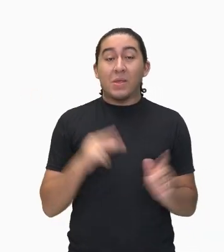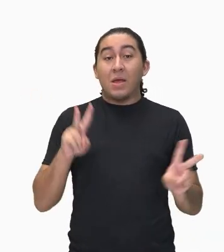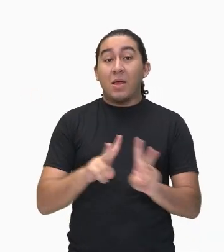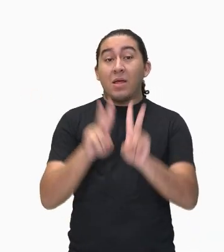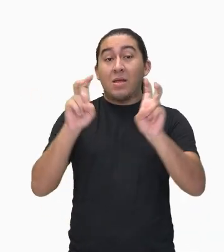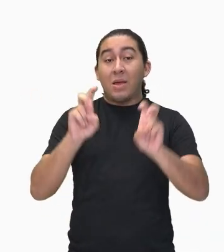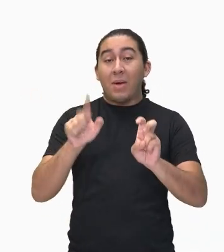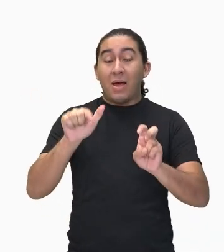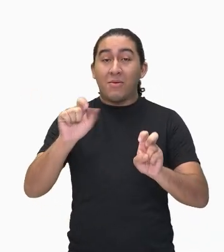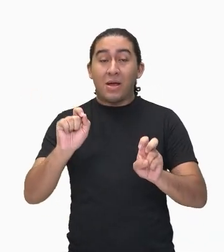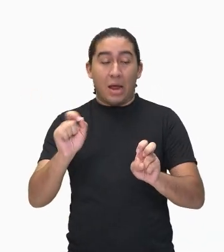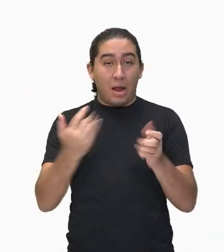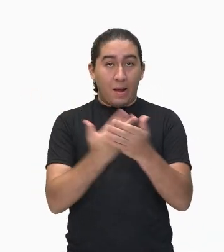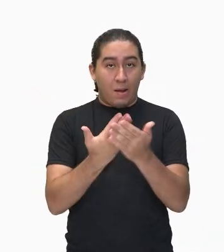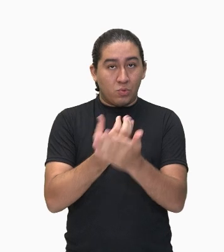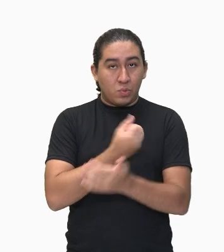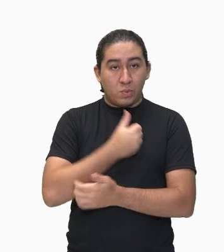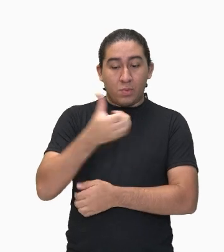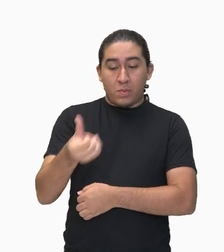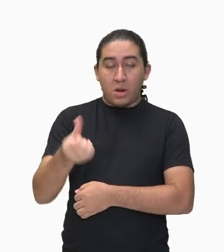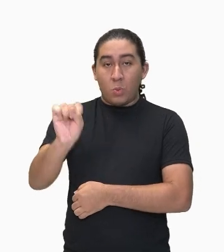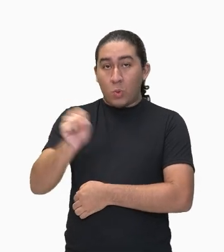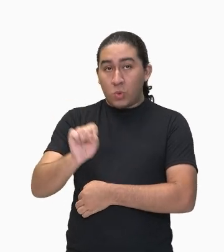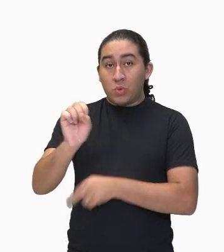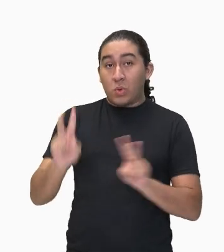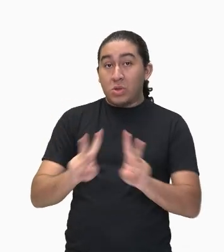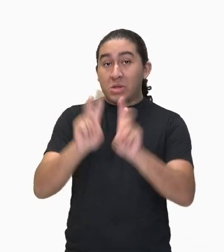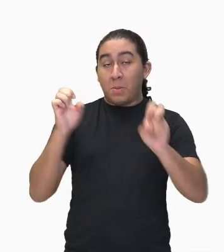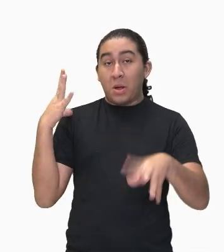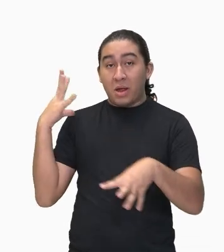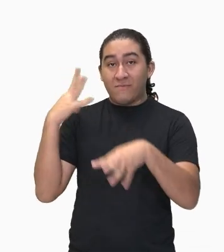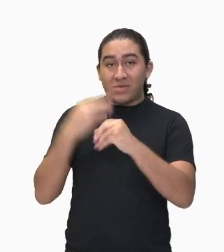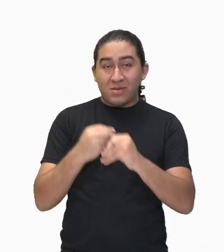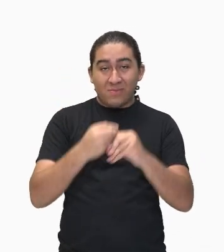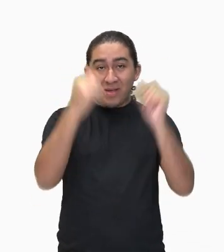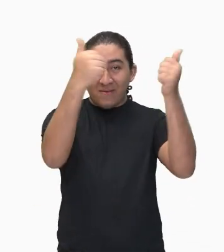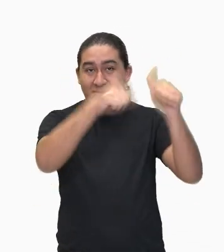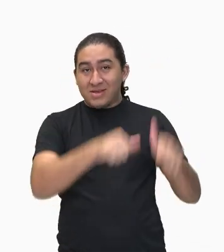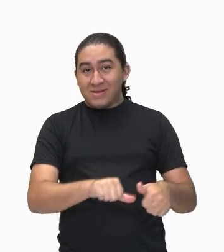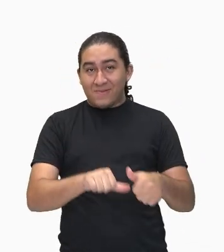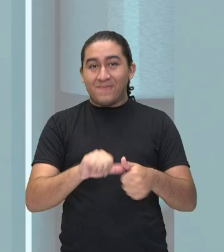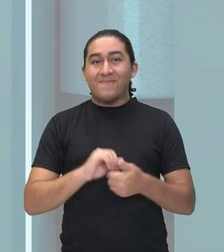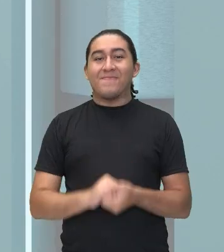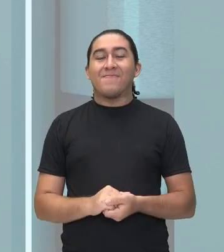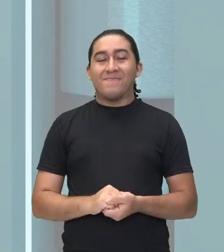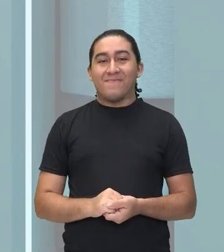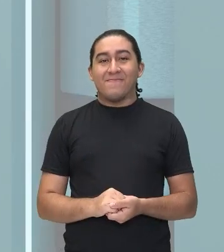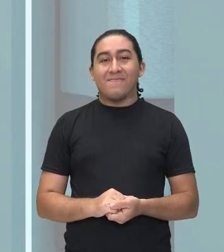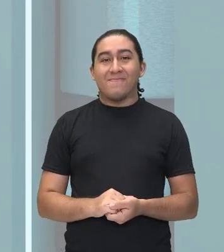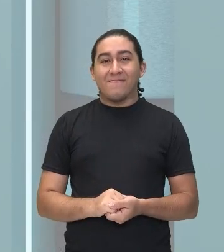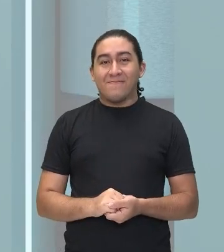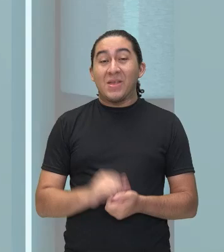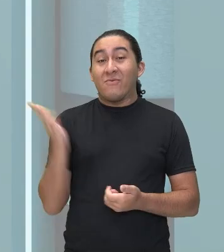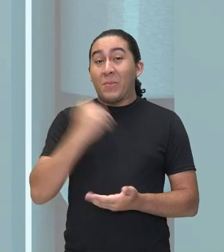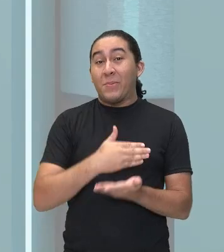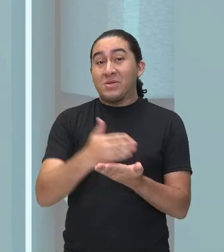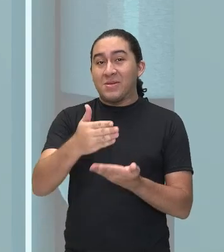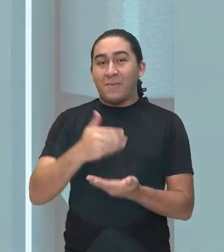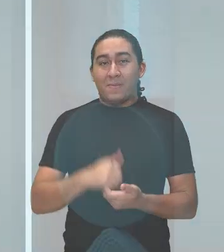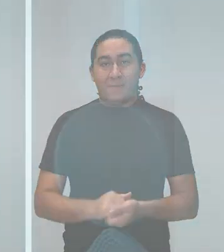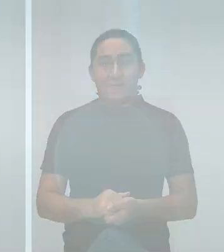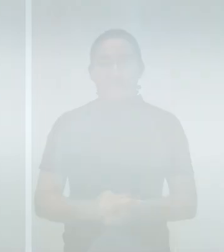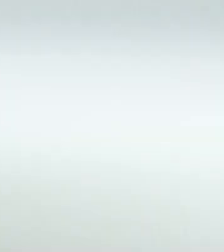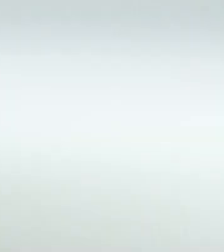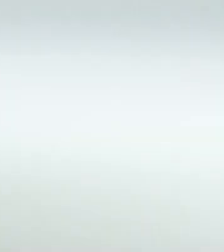a aula 68, que será de revisão e avaliação. Vamos para a nossa